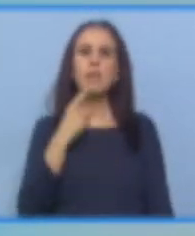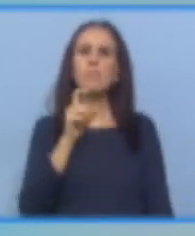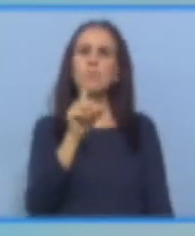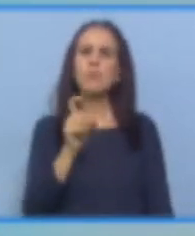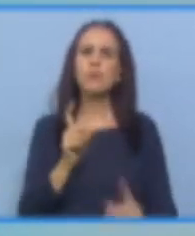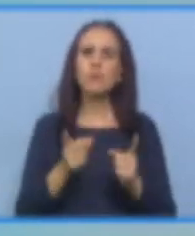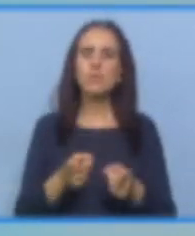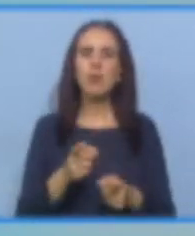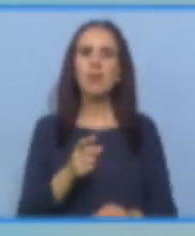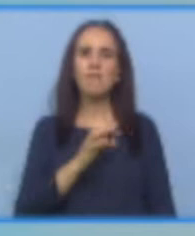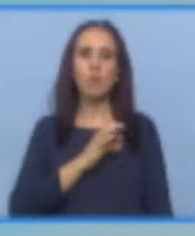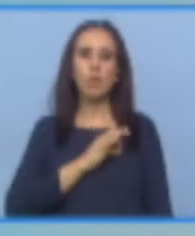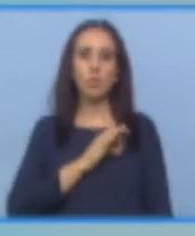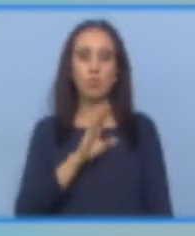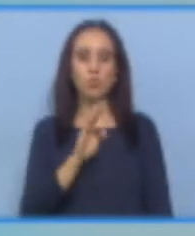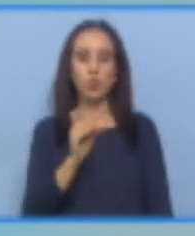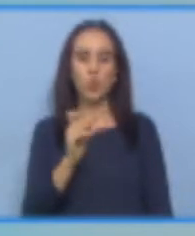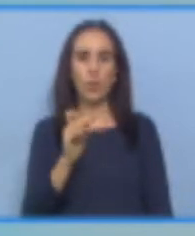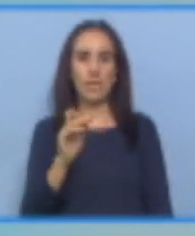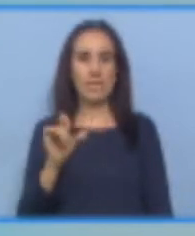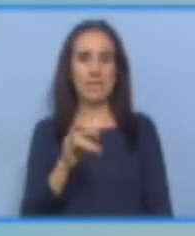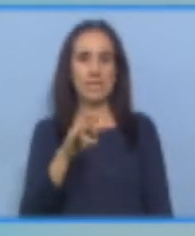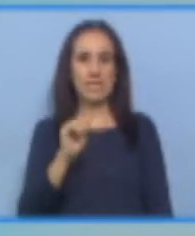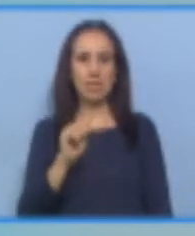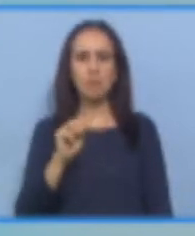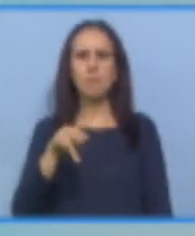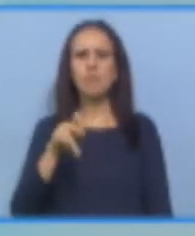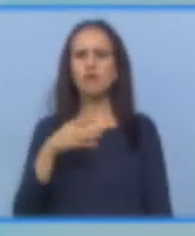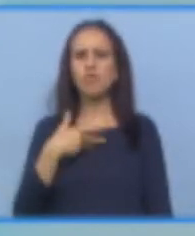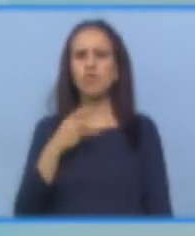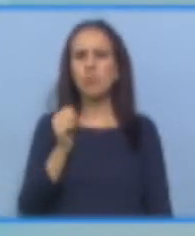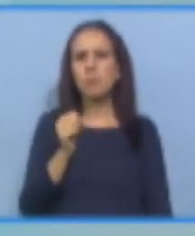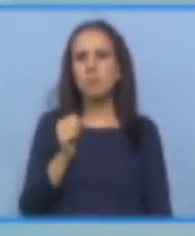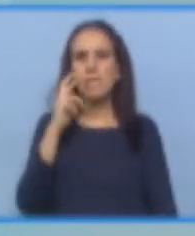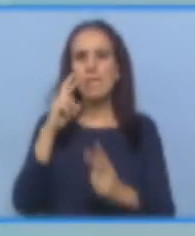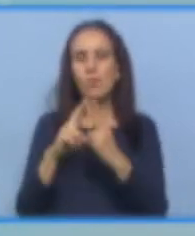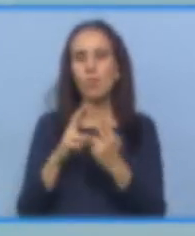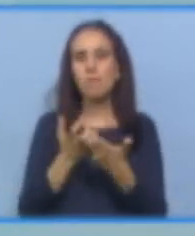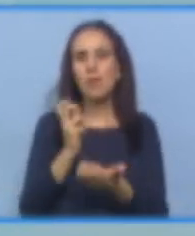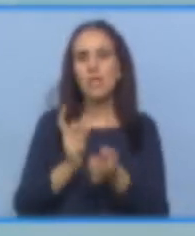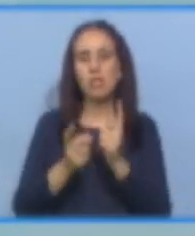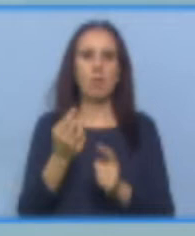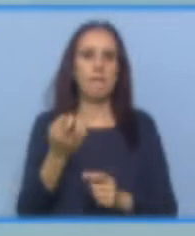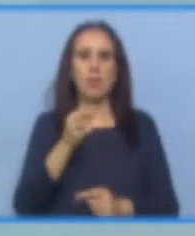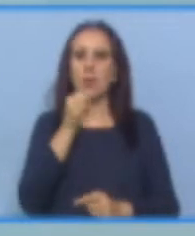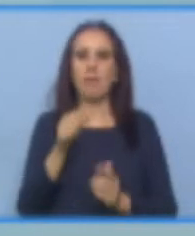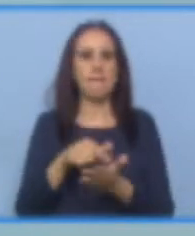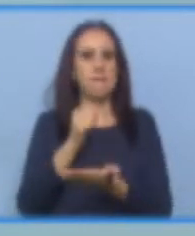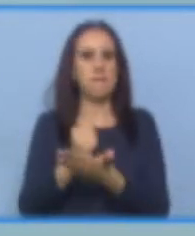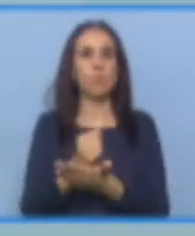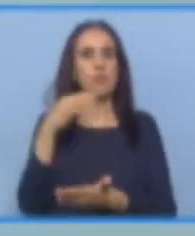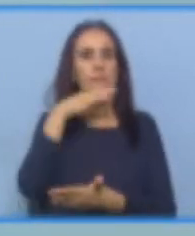perguntar, Dom Joaquim Mendes, que relevância vai ter este encontro? Claro que tem sempre o facto de ser um Encontro Mundial das Famílias,